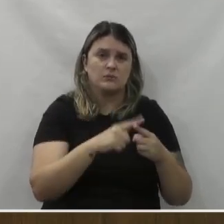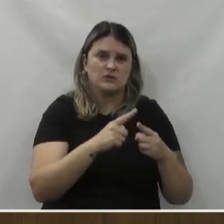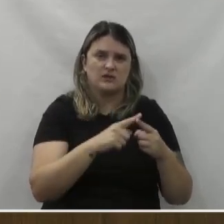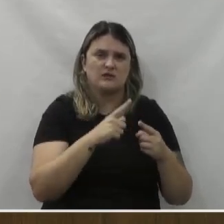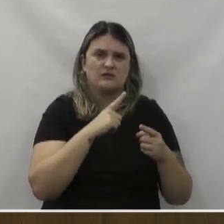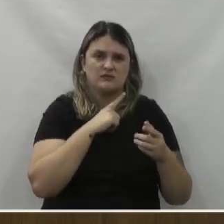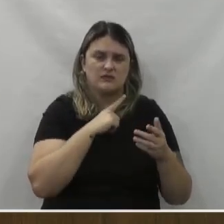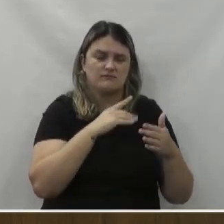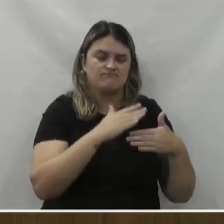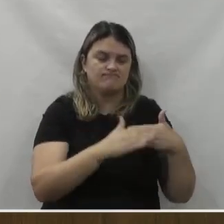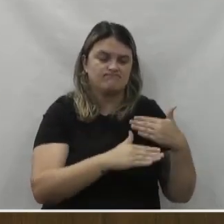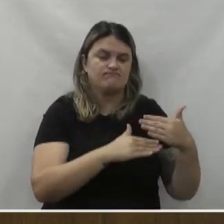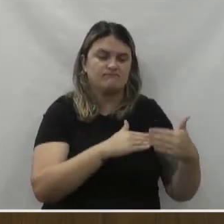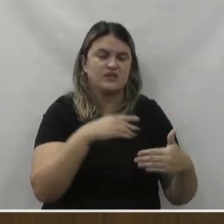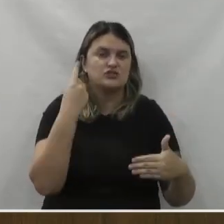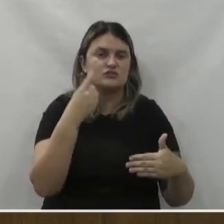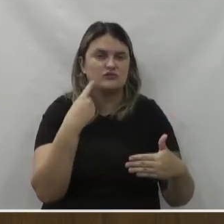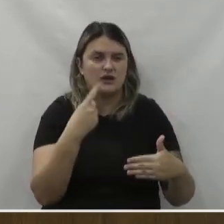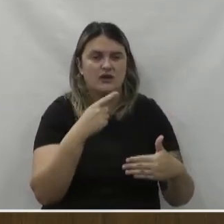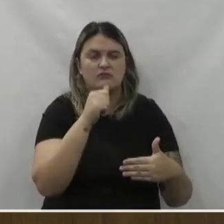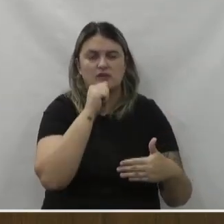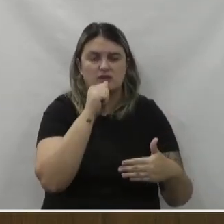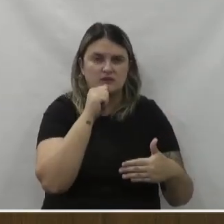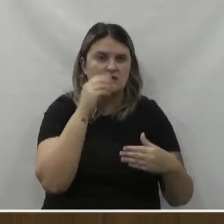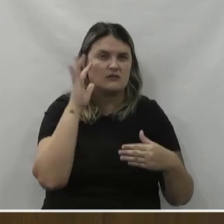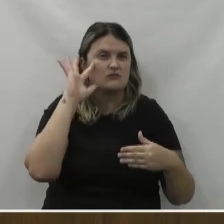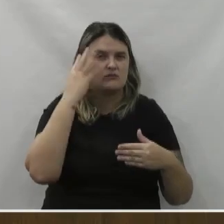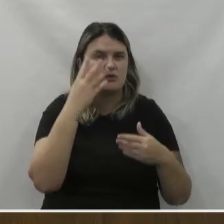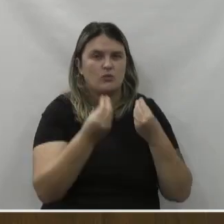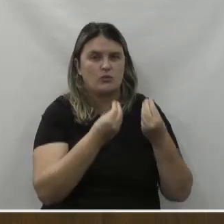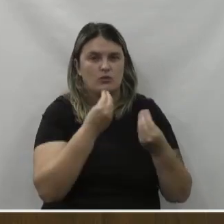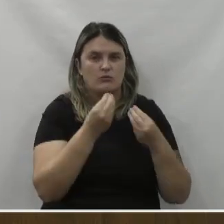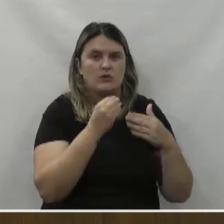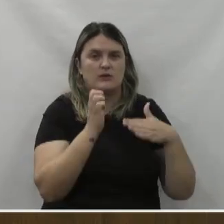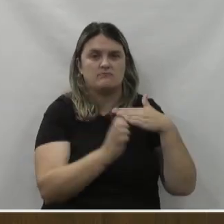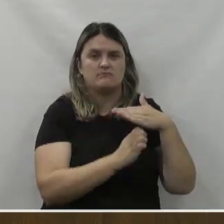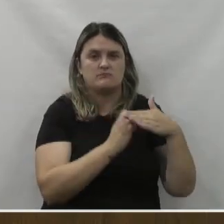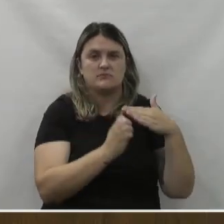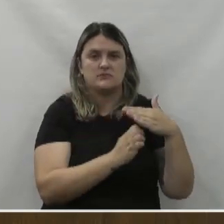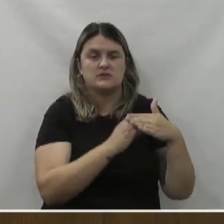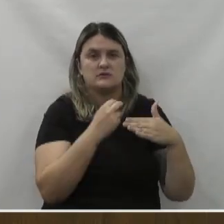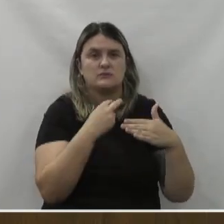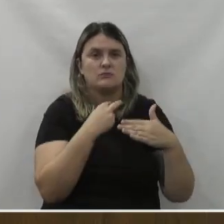aí jurídico que ainda estava para ser resolvido, né, a empresa não poderia,